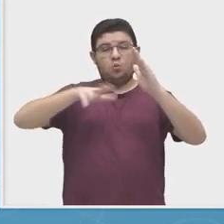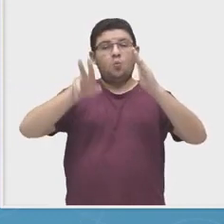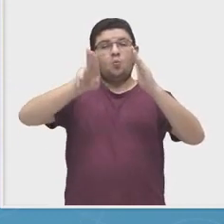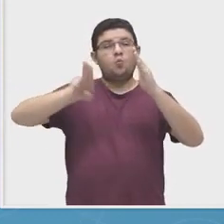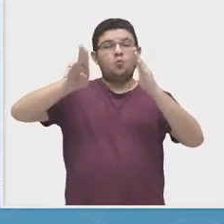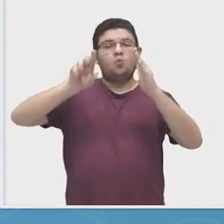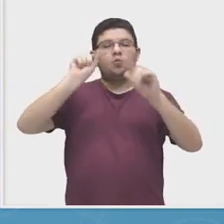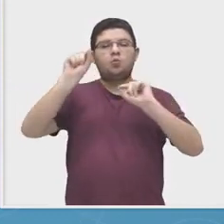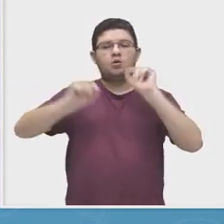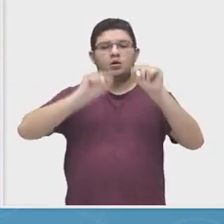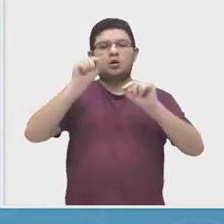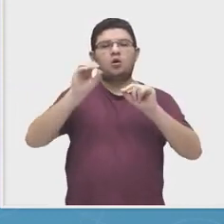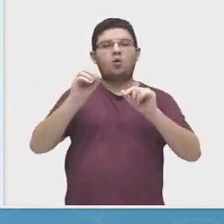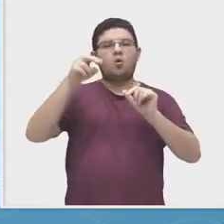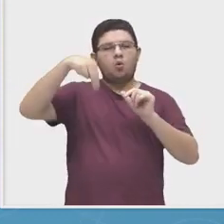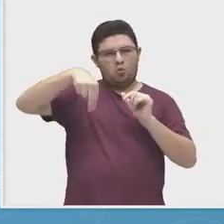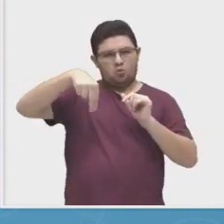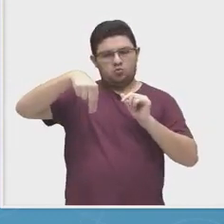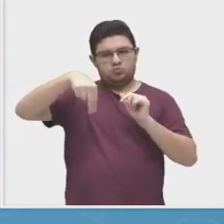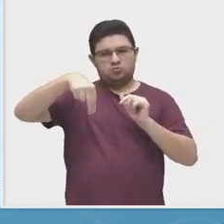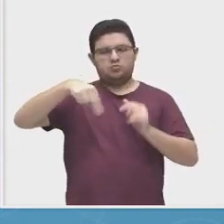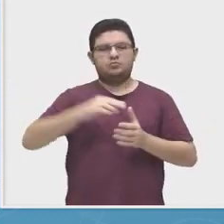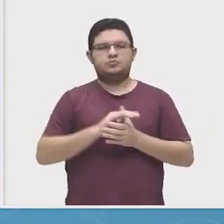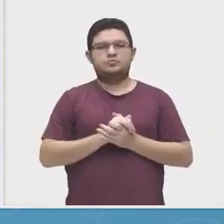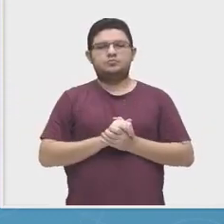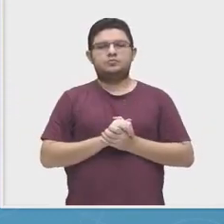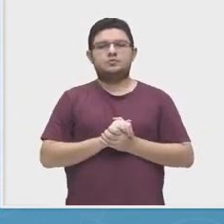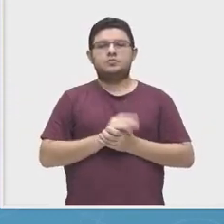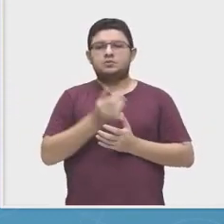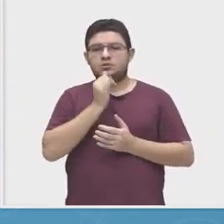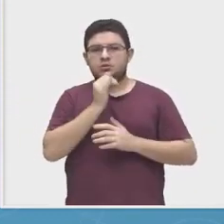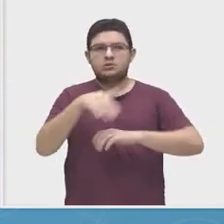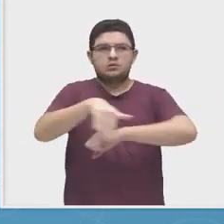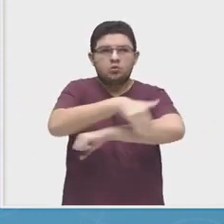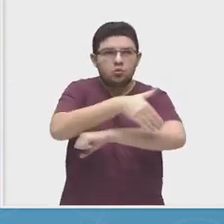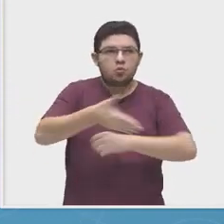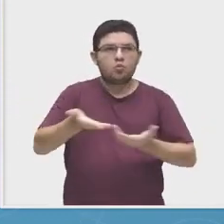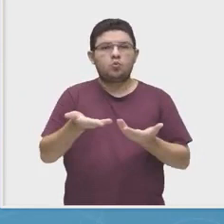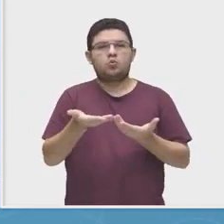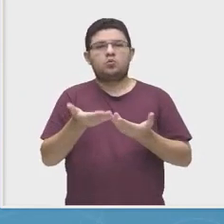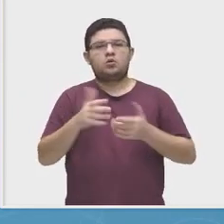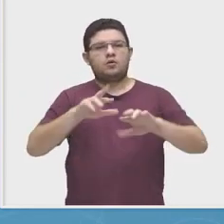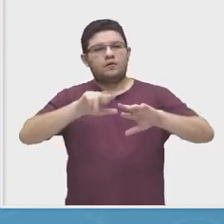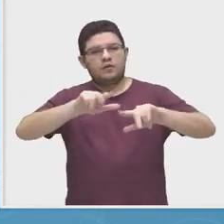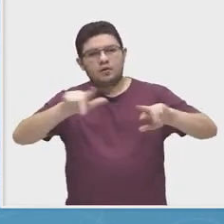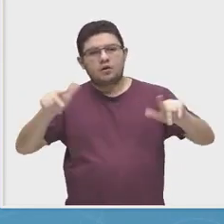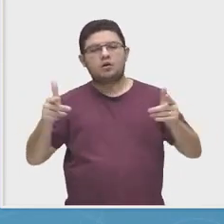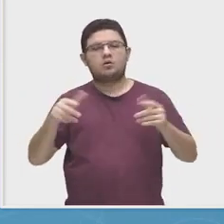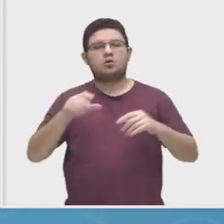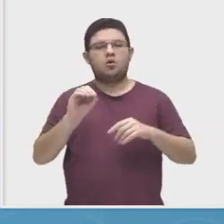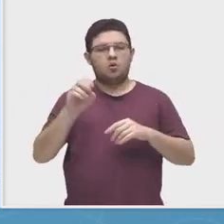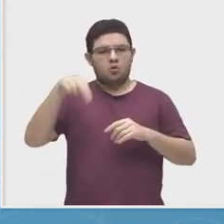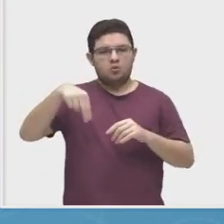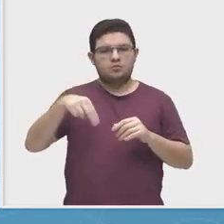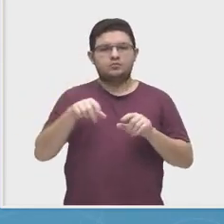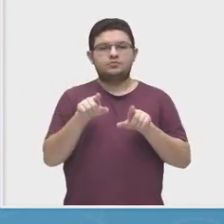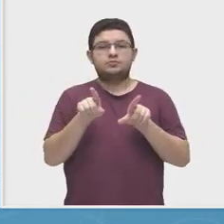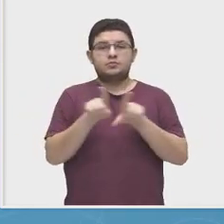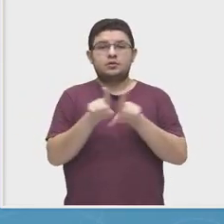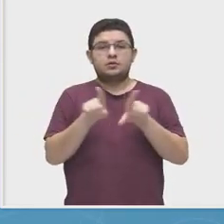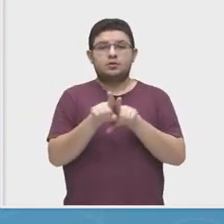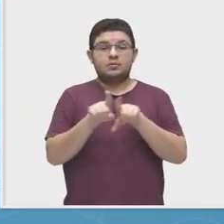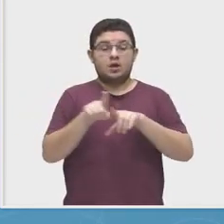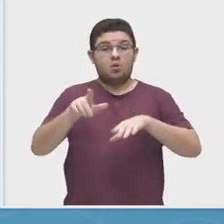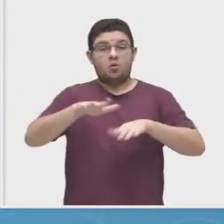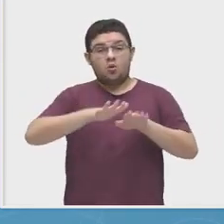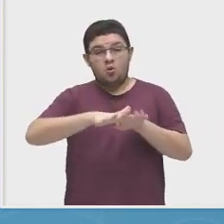utilizar a preposição on, tá? Eu vou utilizar para rua, on street, on avenue, né? Assim por diante. E locais com